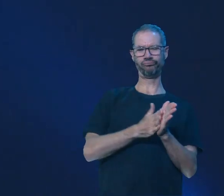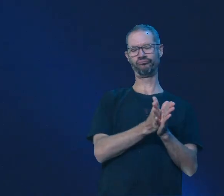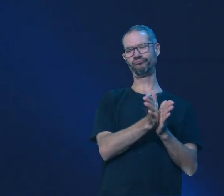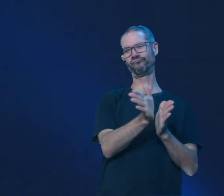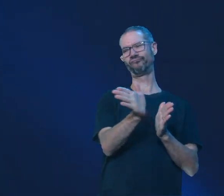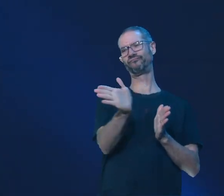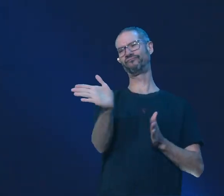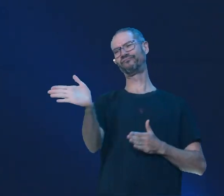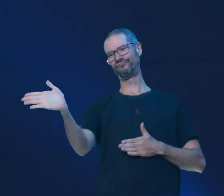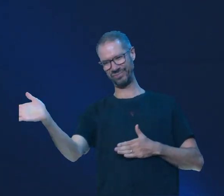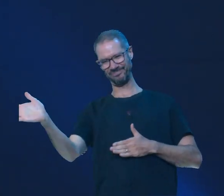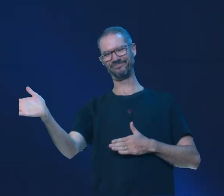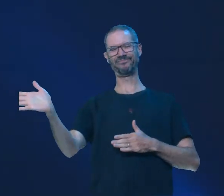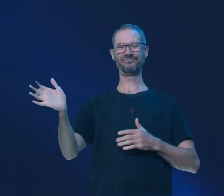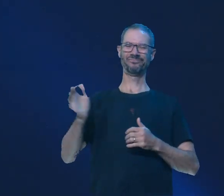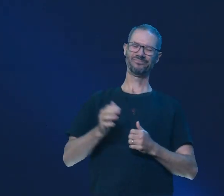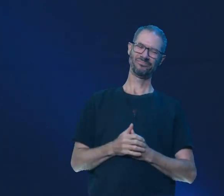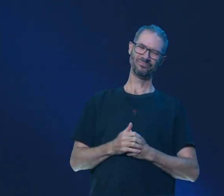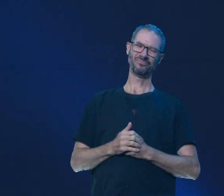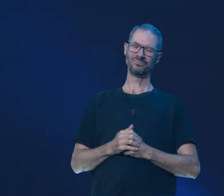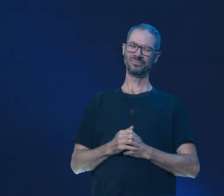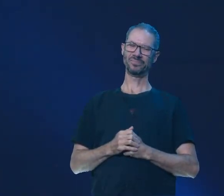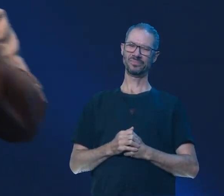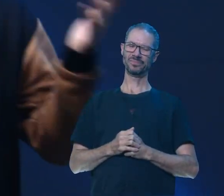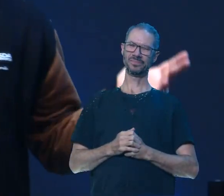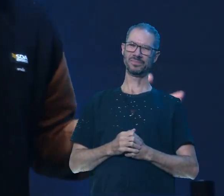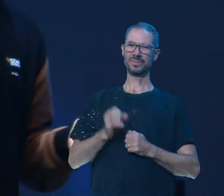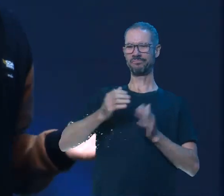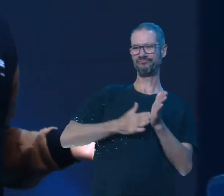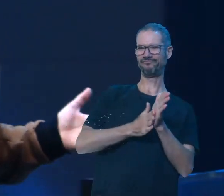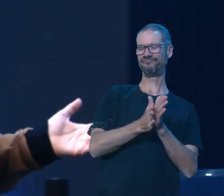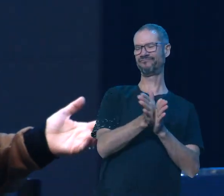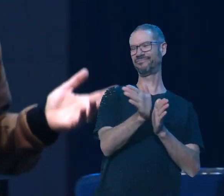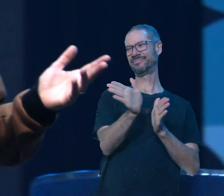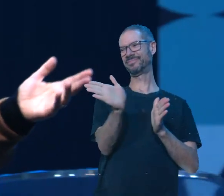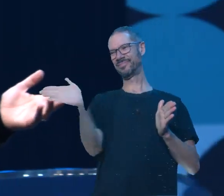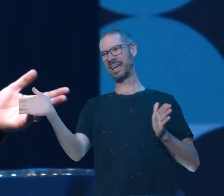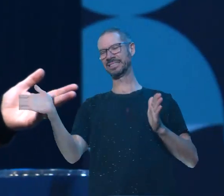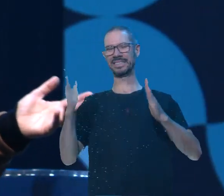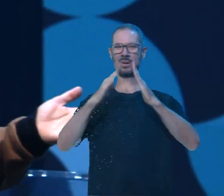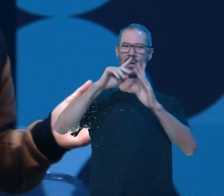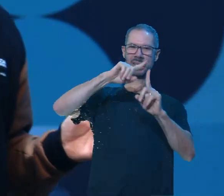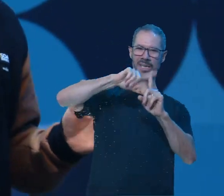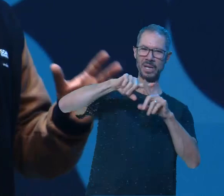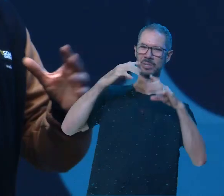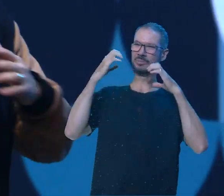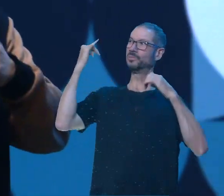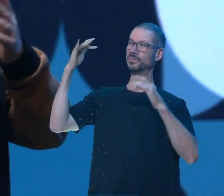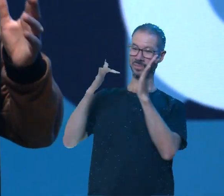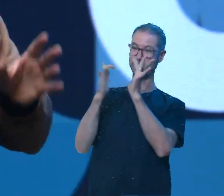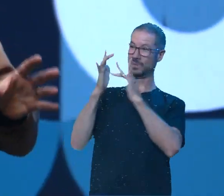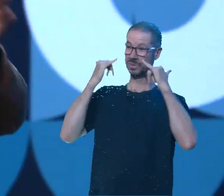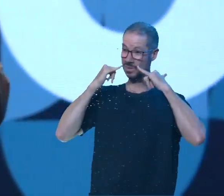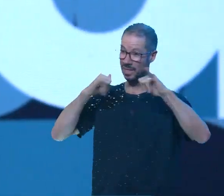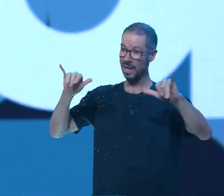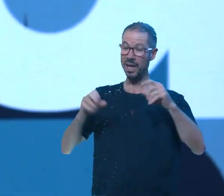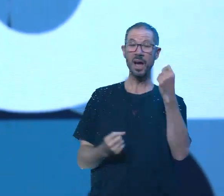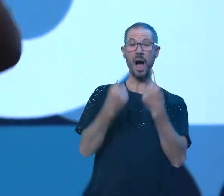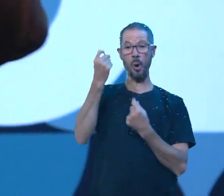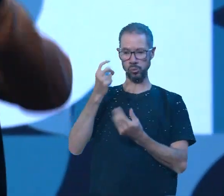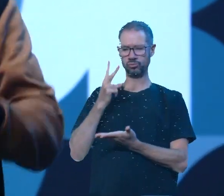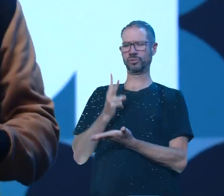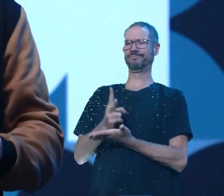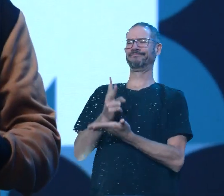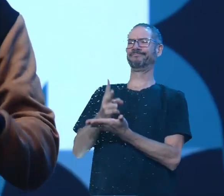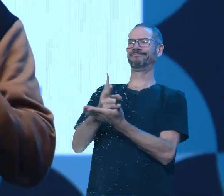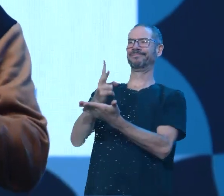mais nos caminhos do Senhor. E se afastaram totalmente da igreja, do evangelho. Alguns remanescentes permanecem,